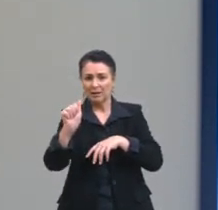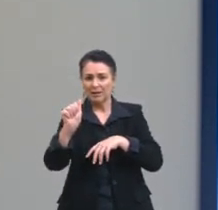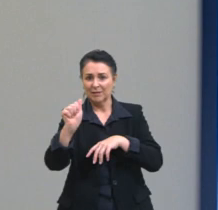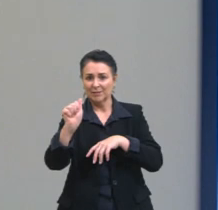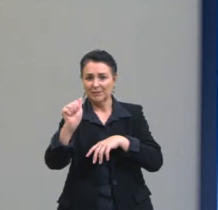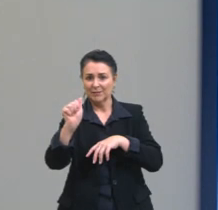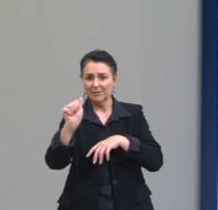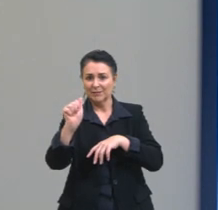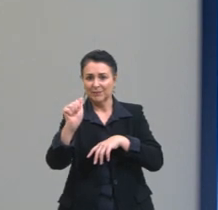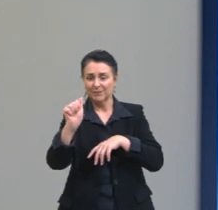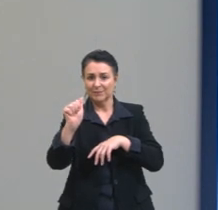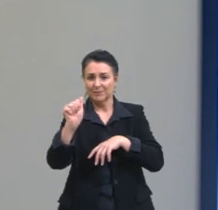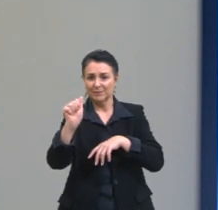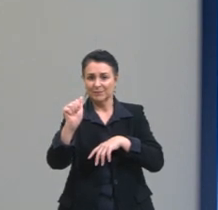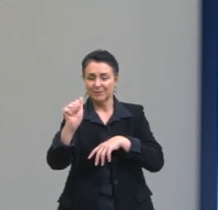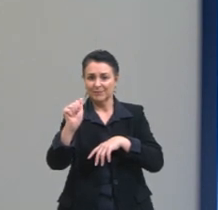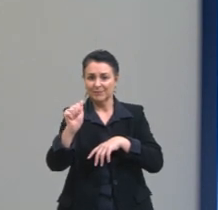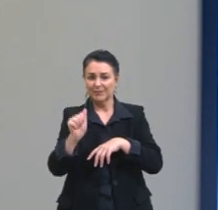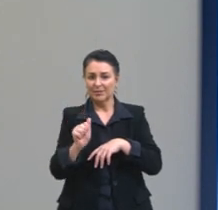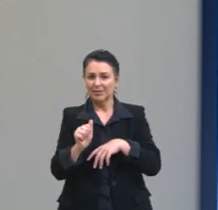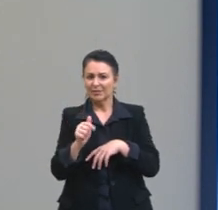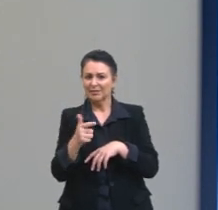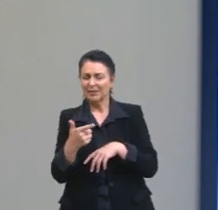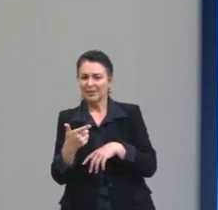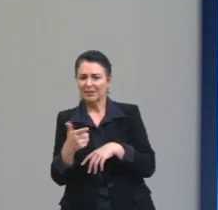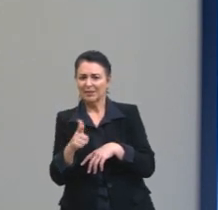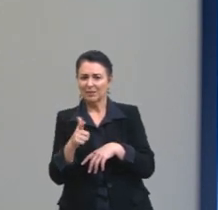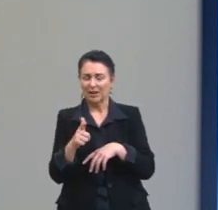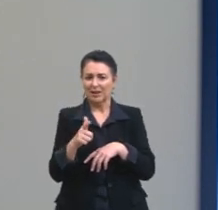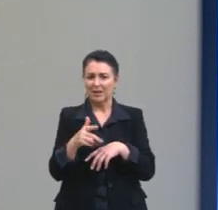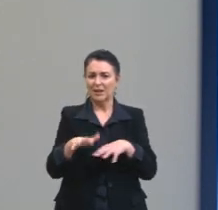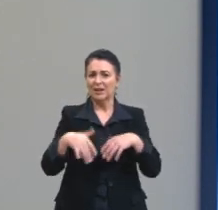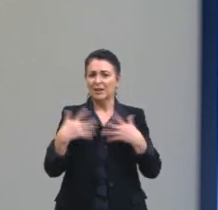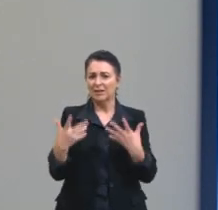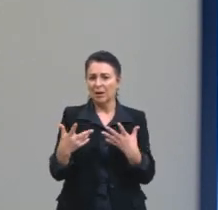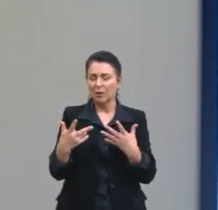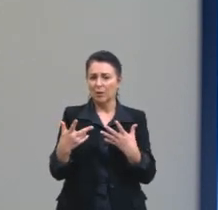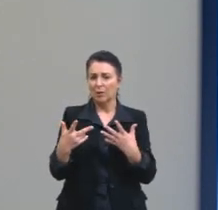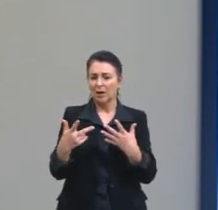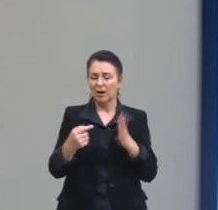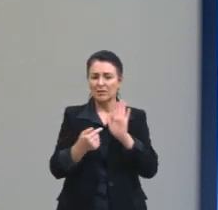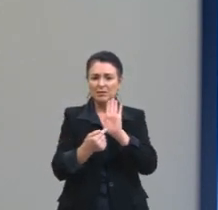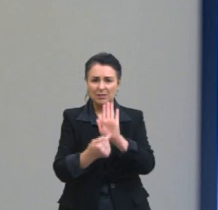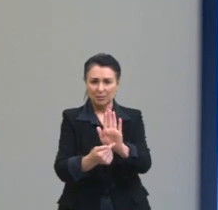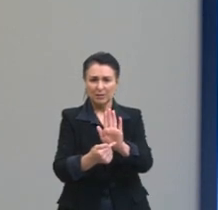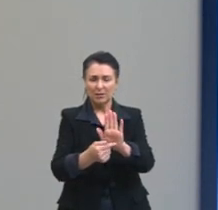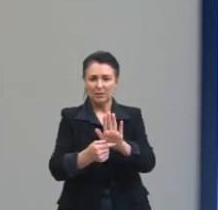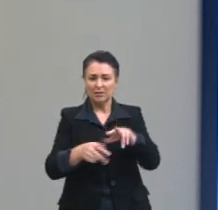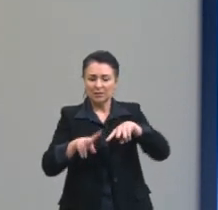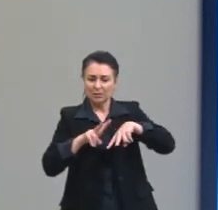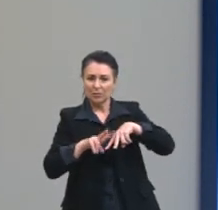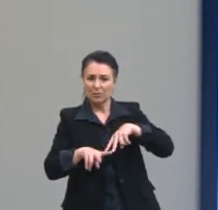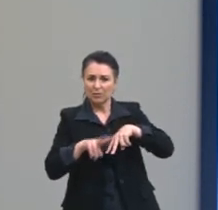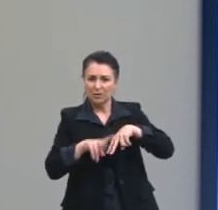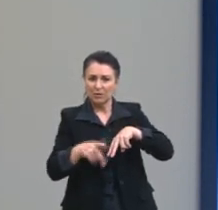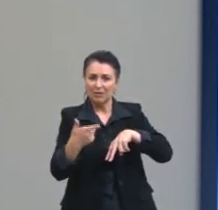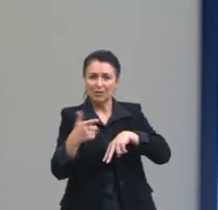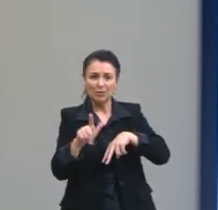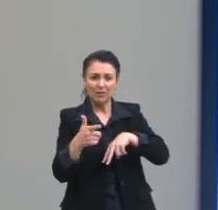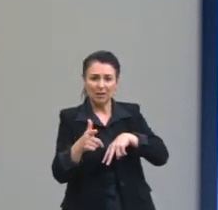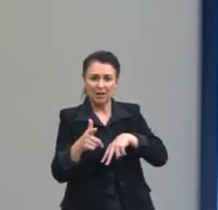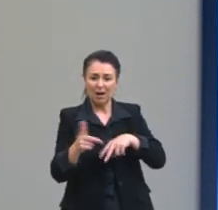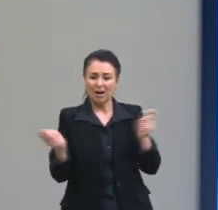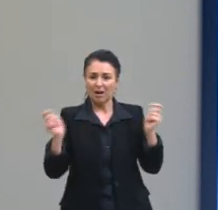certo que não tem então as panteras Nebulosa apresenta esse gênero que não tenha a capacidade de